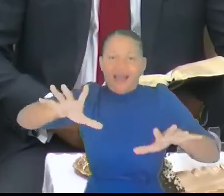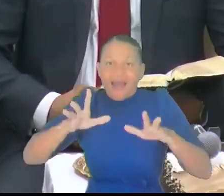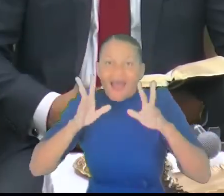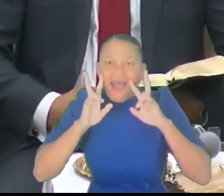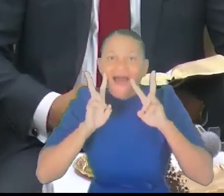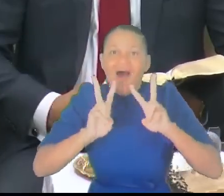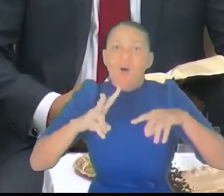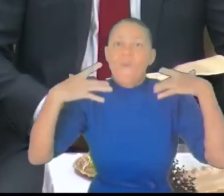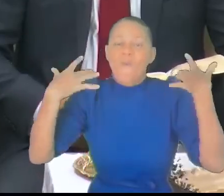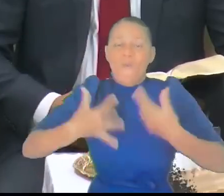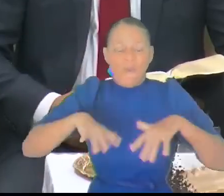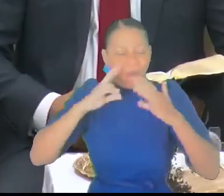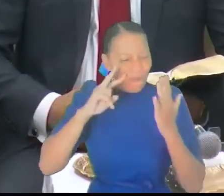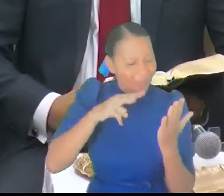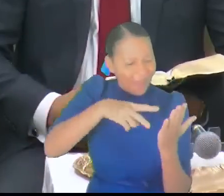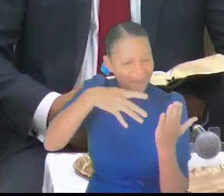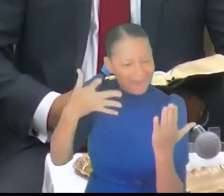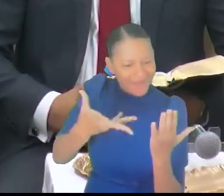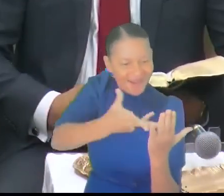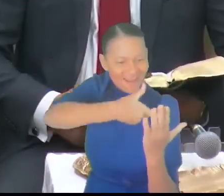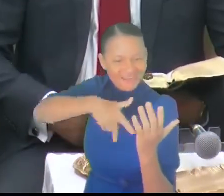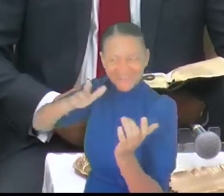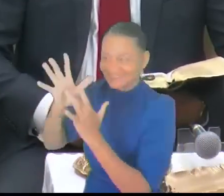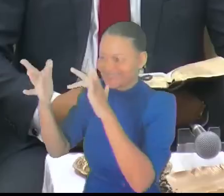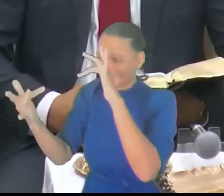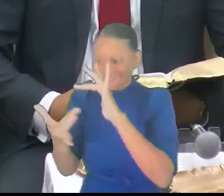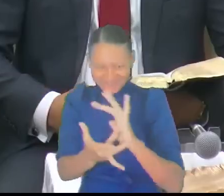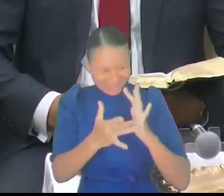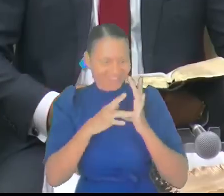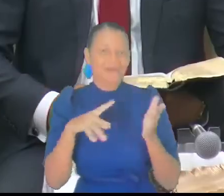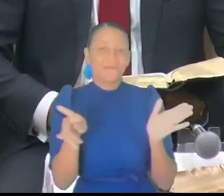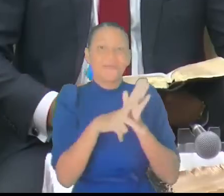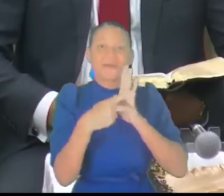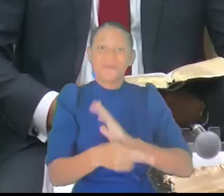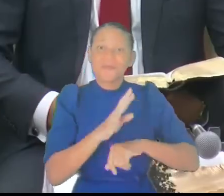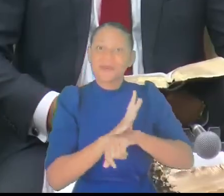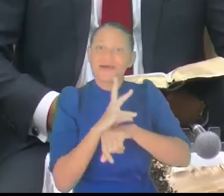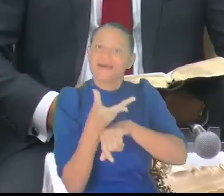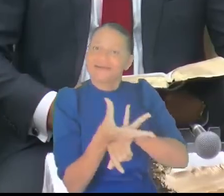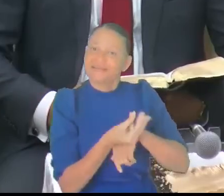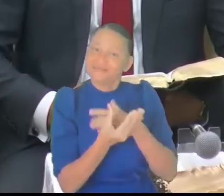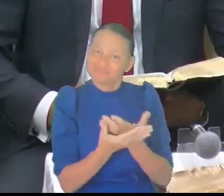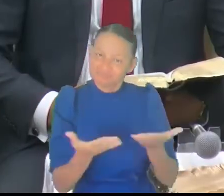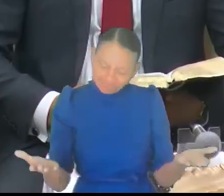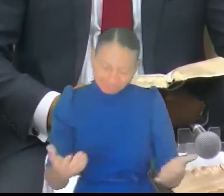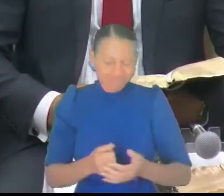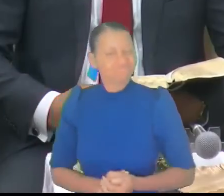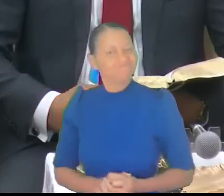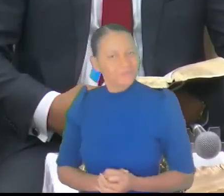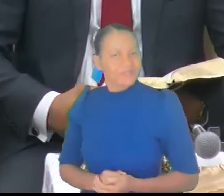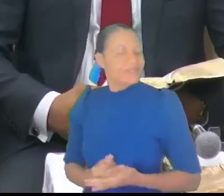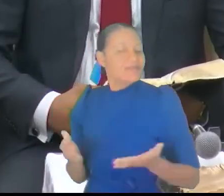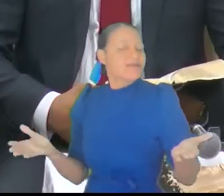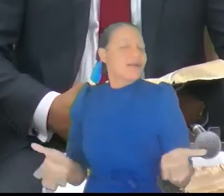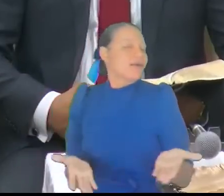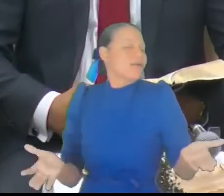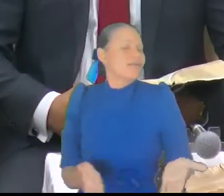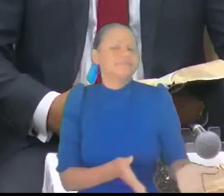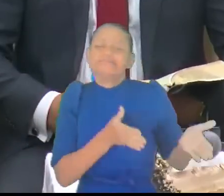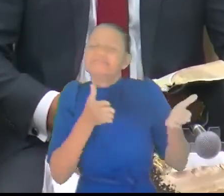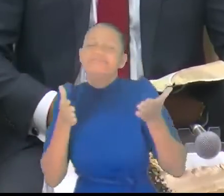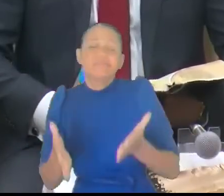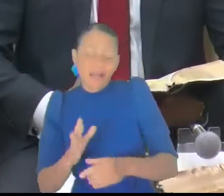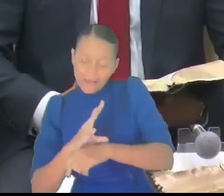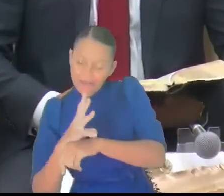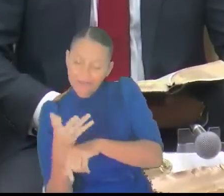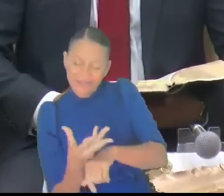as riquezas de Cristo e da sua igreja. E aqui, irmãos, a igreja é comparada. A igreja